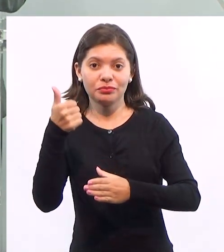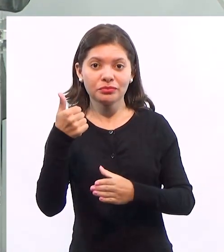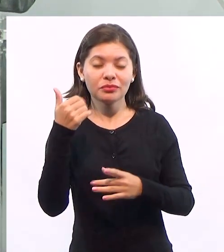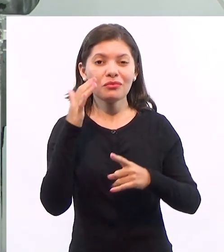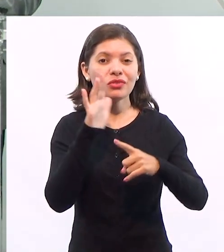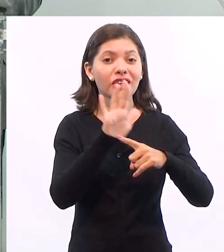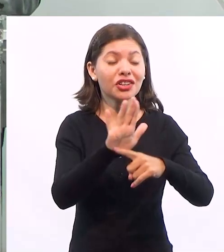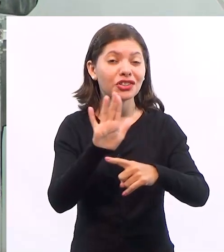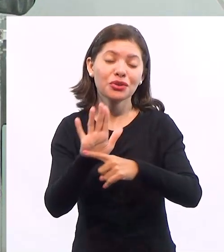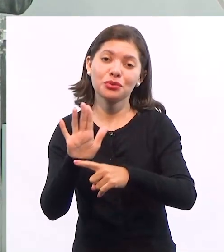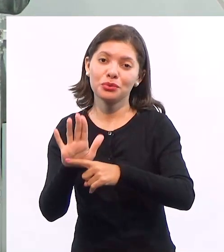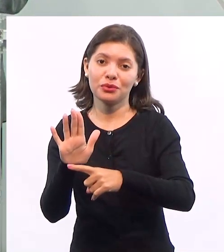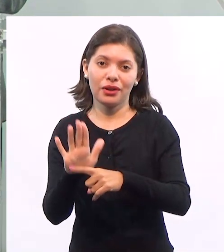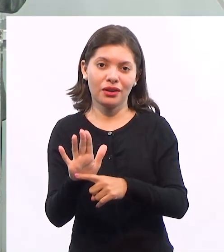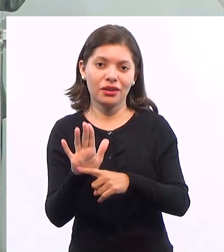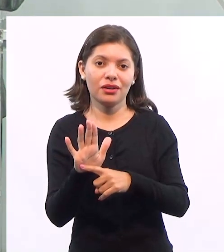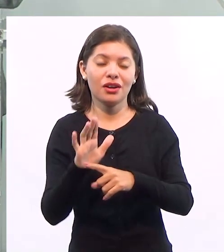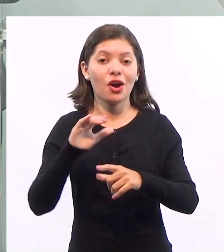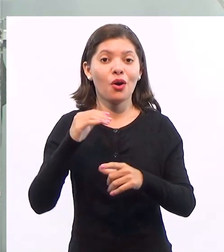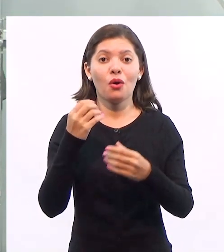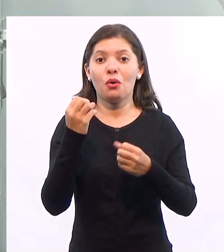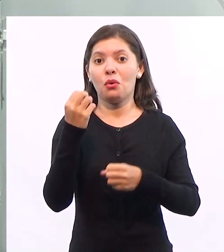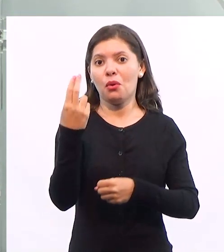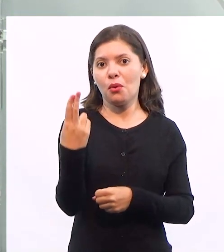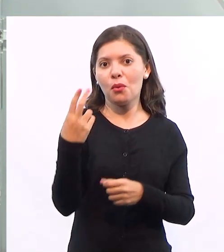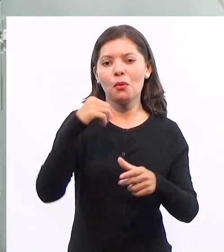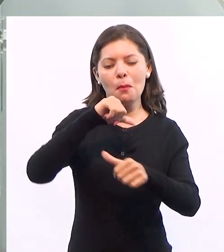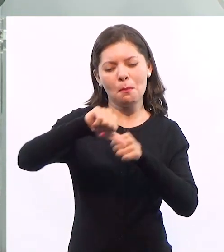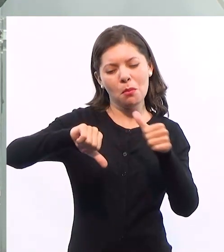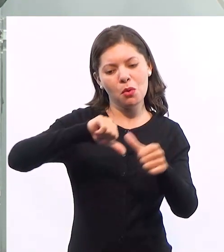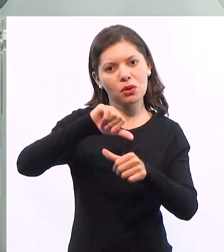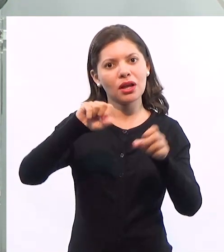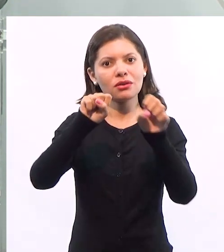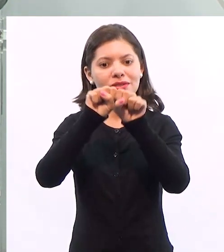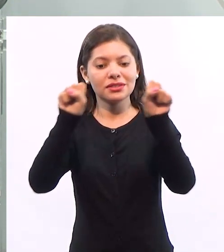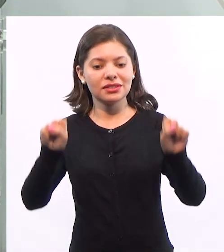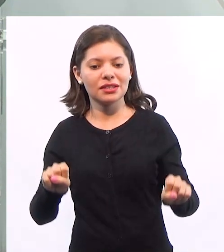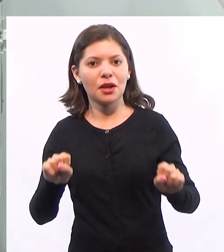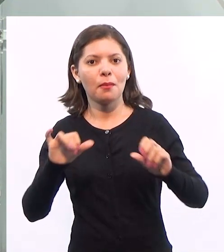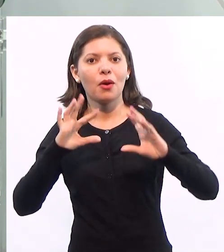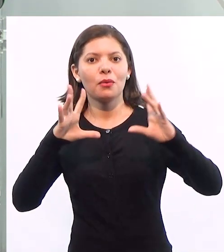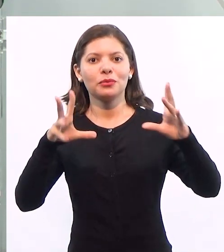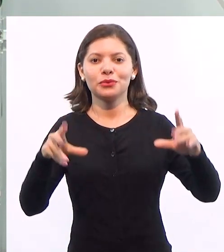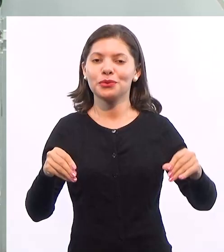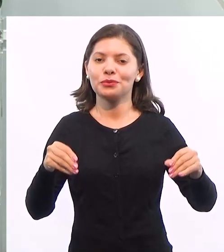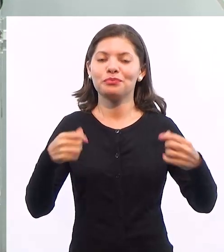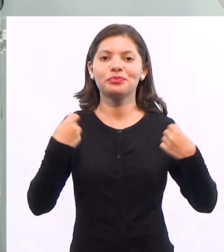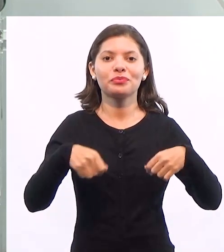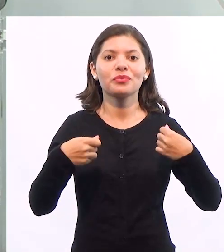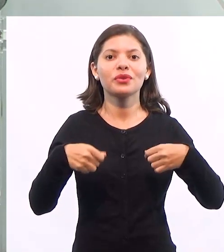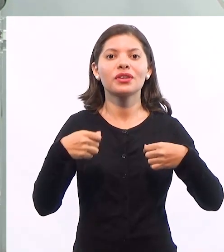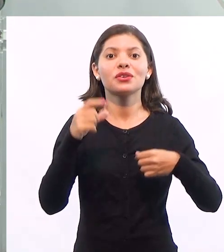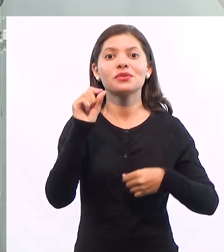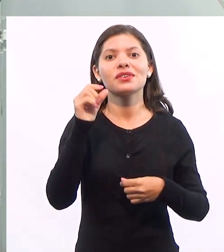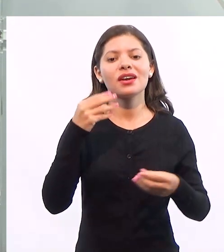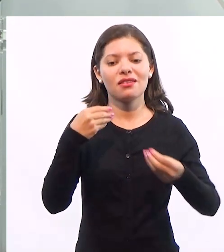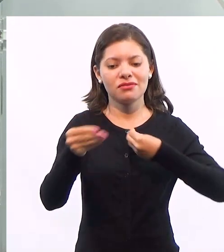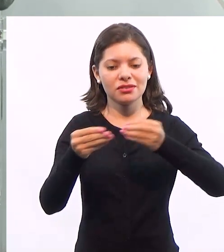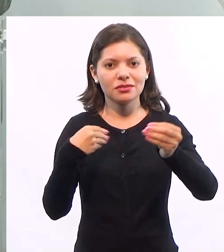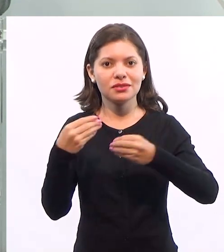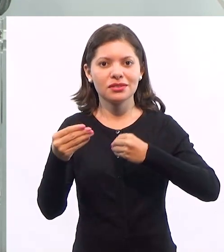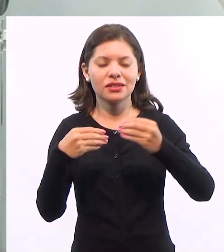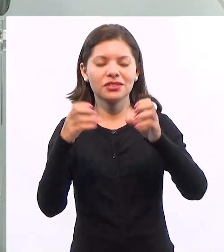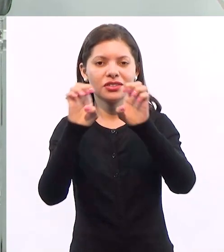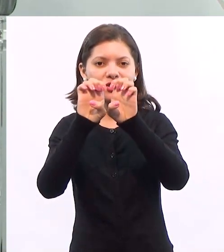de atender alguém da melhor forma, ou até de mudar o sistema como um todo. Então é necessária a flexibilidade. E a teoria